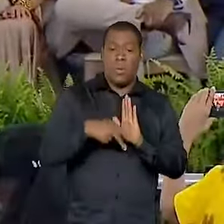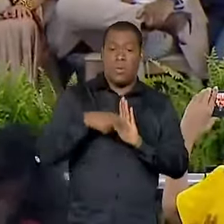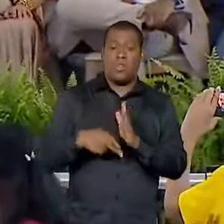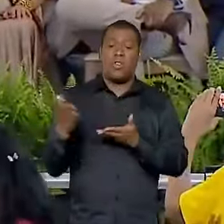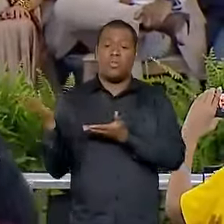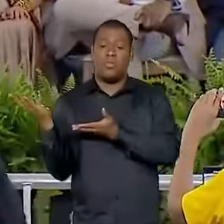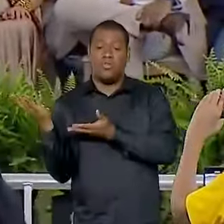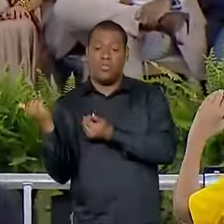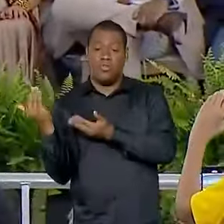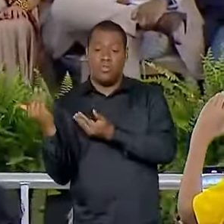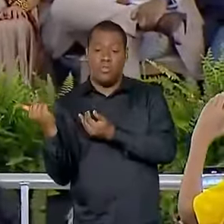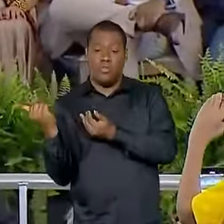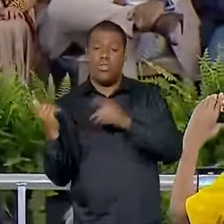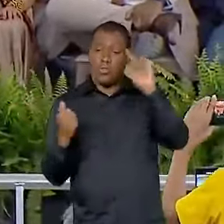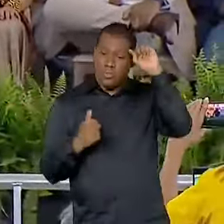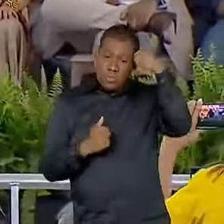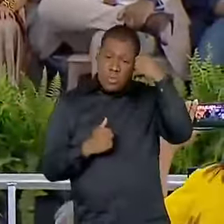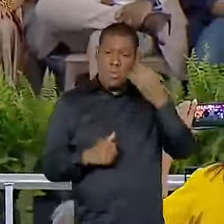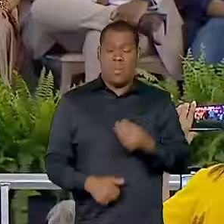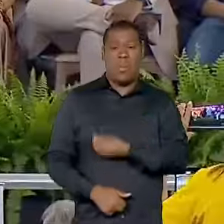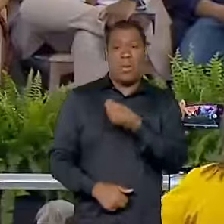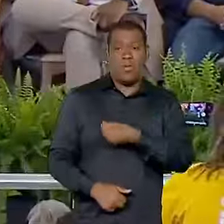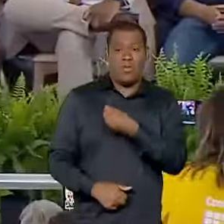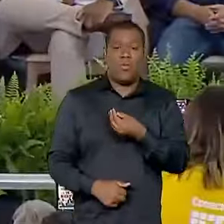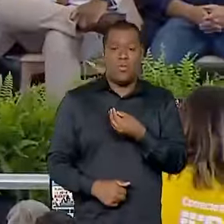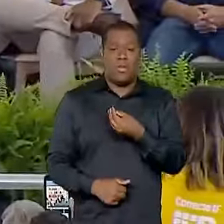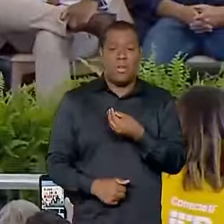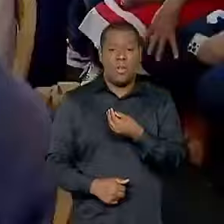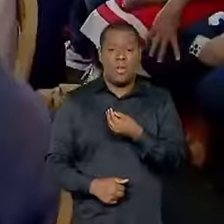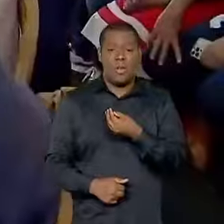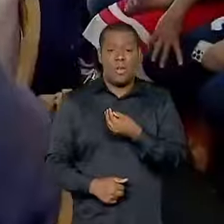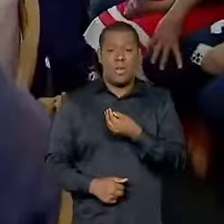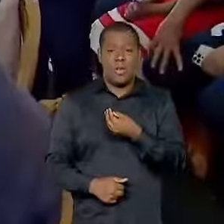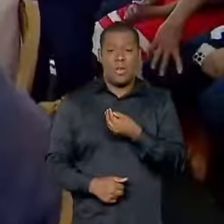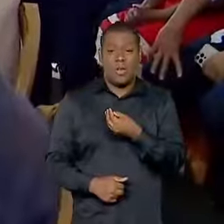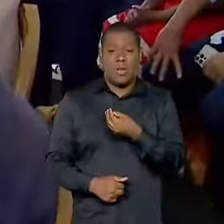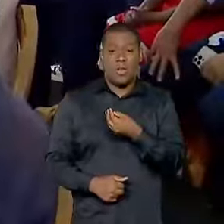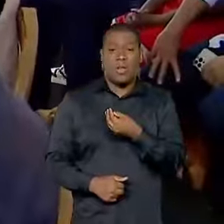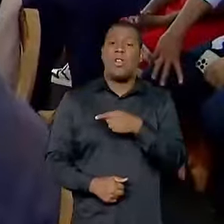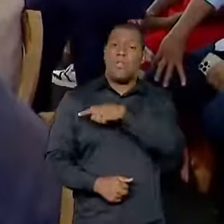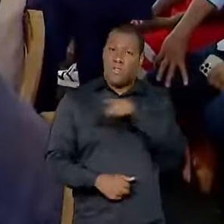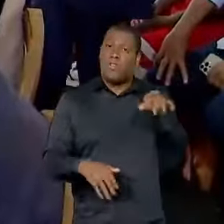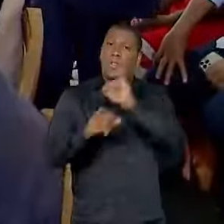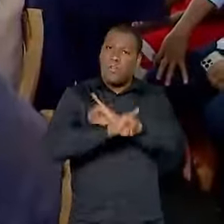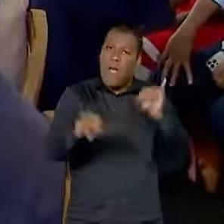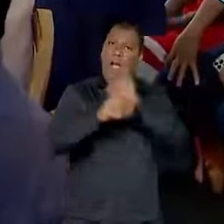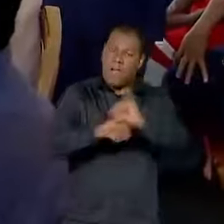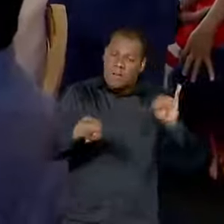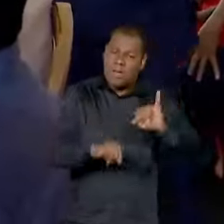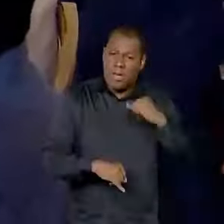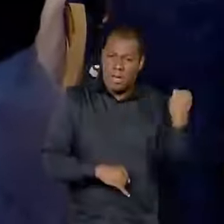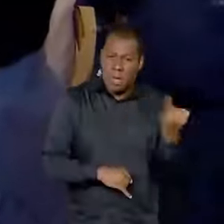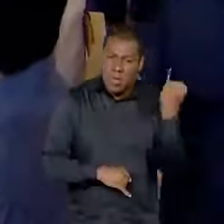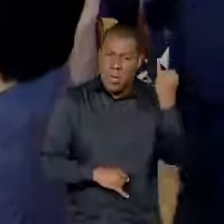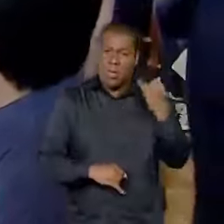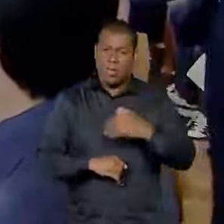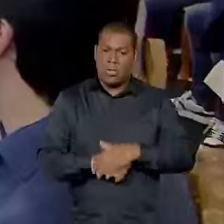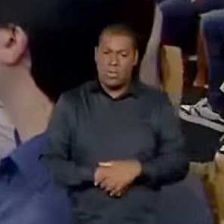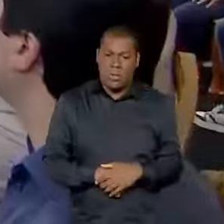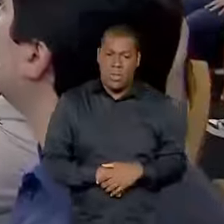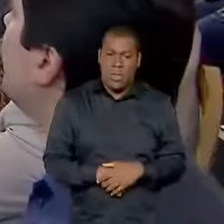Juventude, Plano de Juventude Negra Viva, no cotidiano do discurso de vocês. Porque se cada um